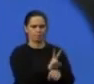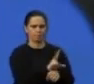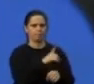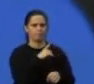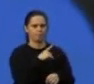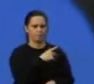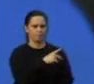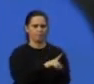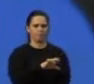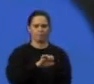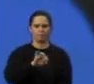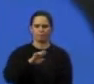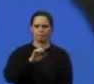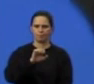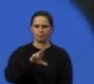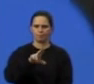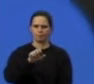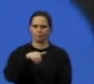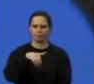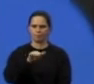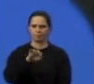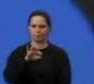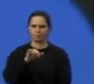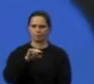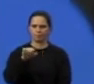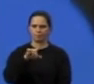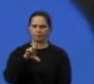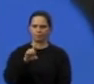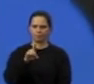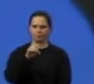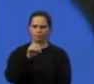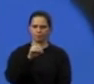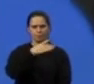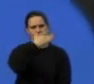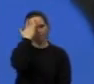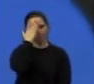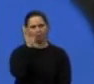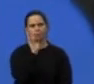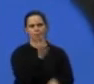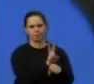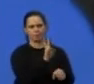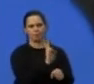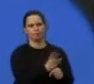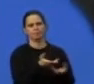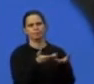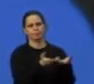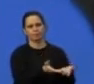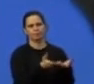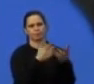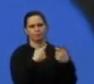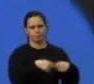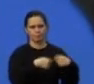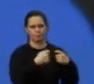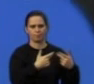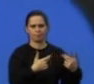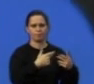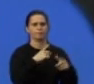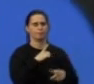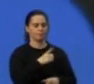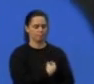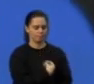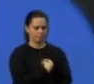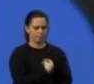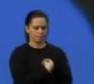indivíduo politraumatizado. Uma vez que os doentes que recebem cuidados adequados neste período têm maior taxa de